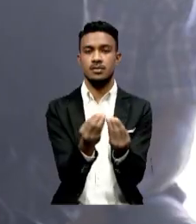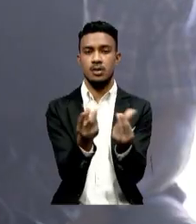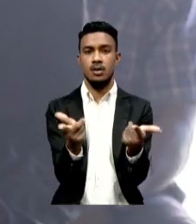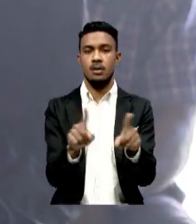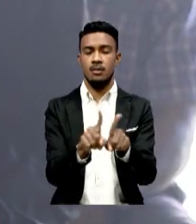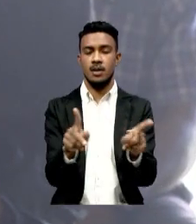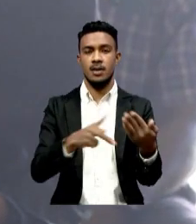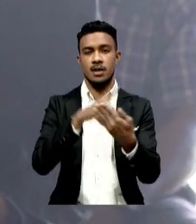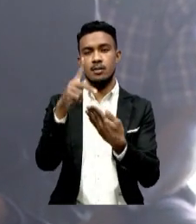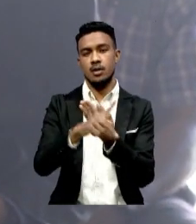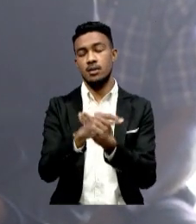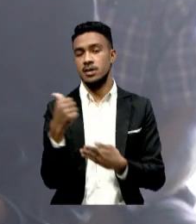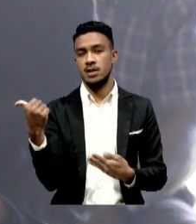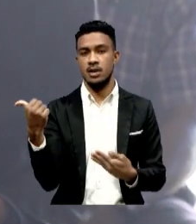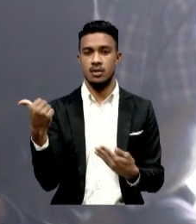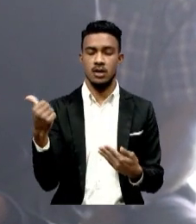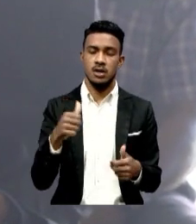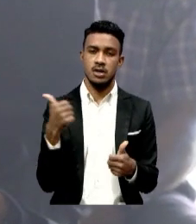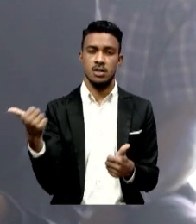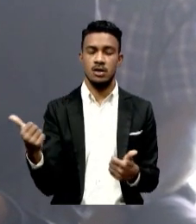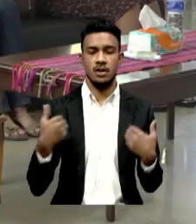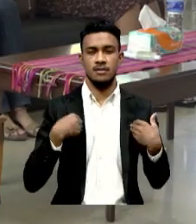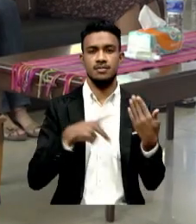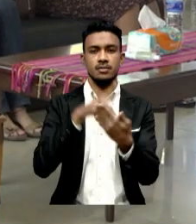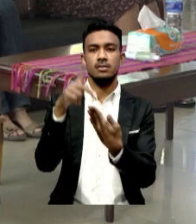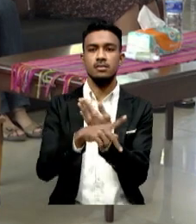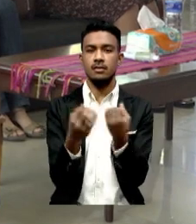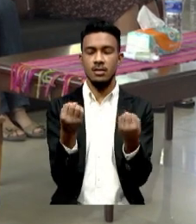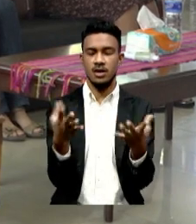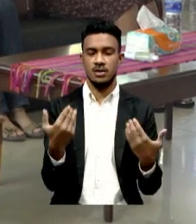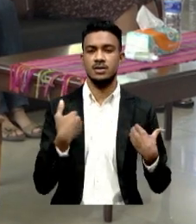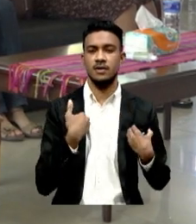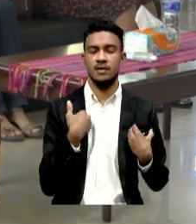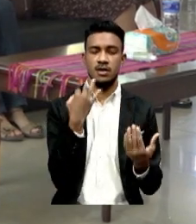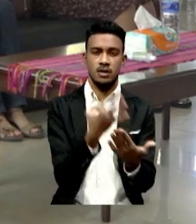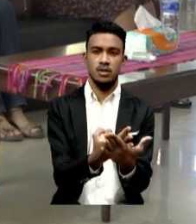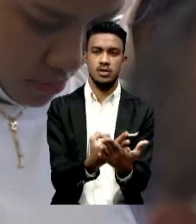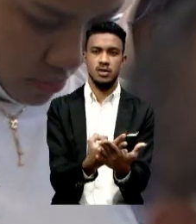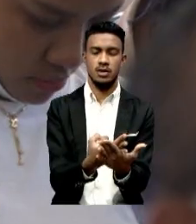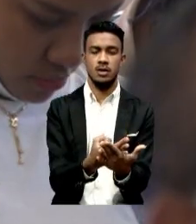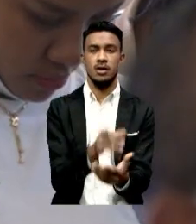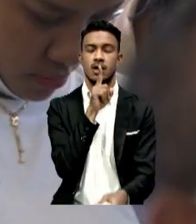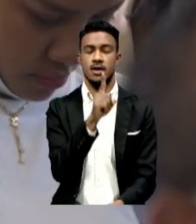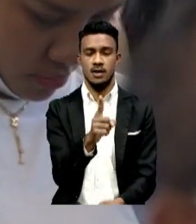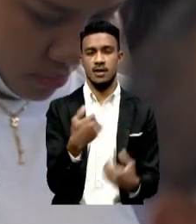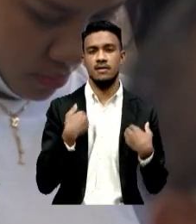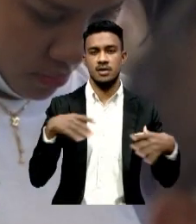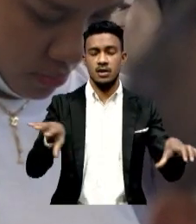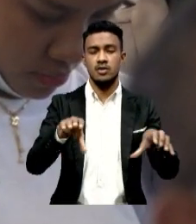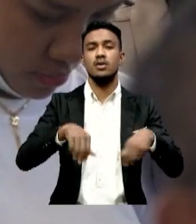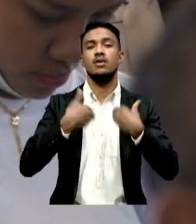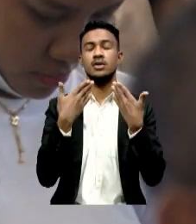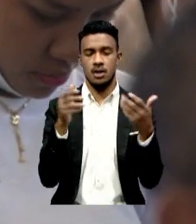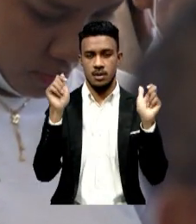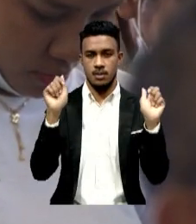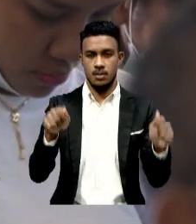iha programa selo, sorin selo programa bara, balung maca iha orçamento adequado. Então serviço o inusai ita tu buka